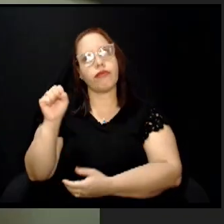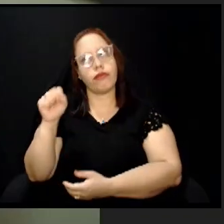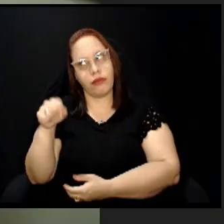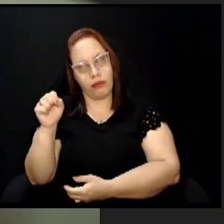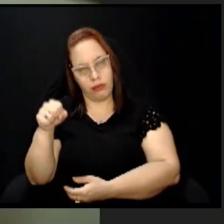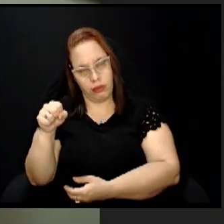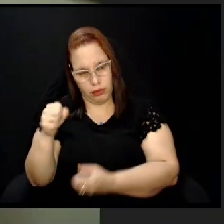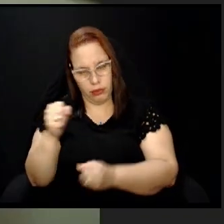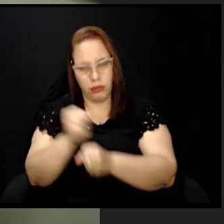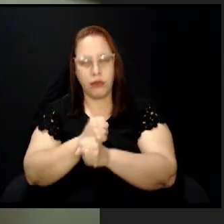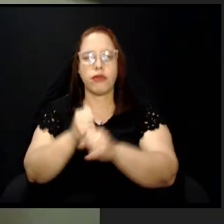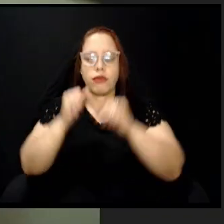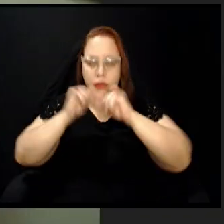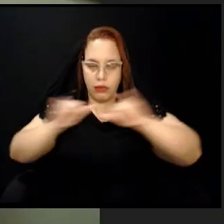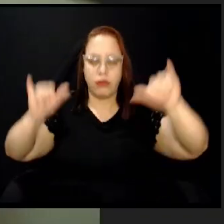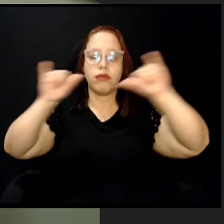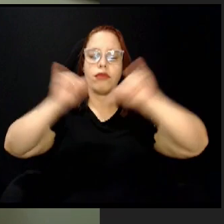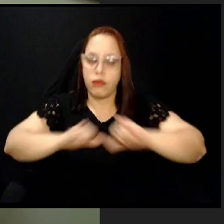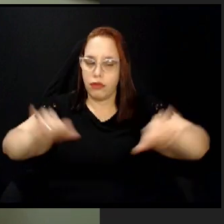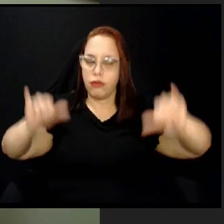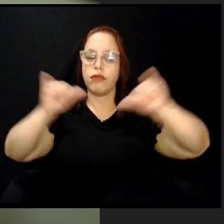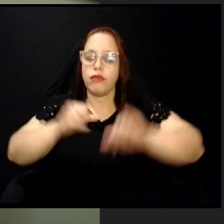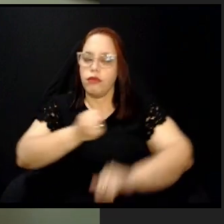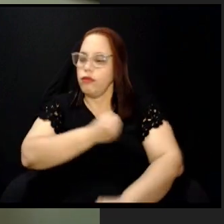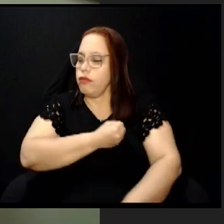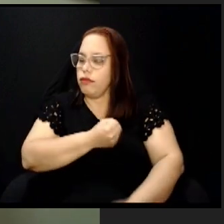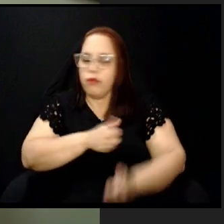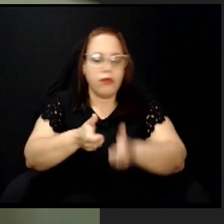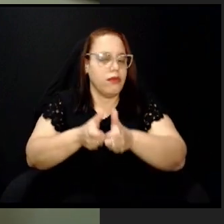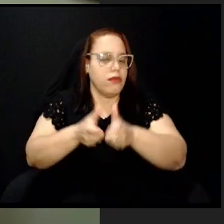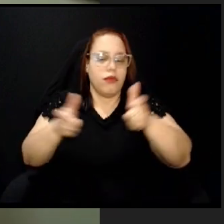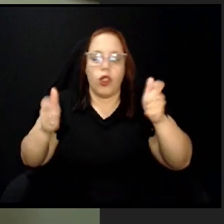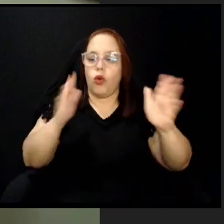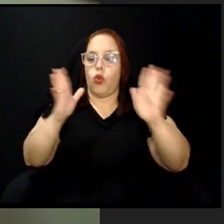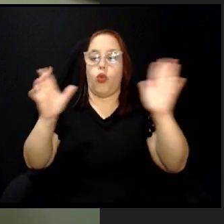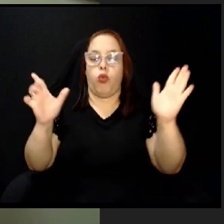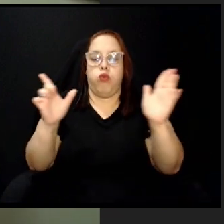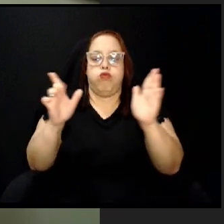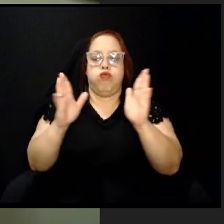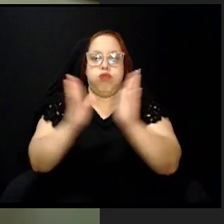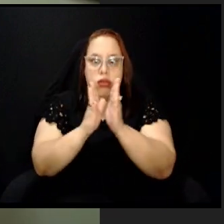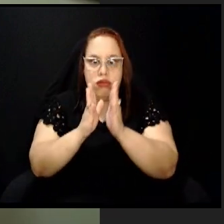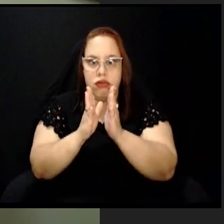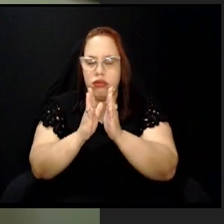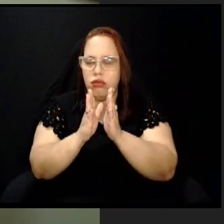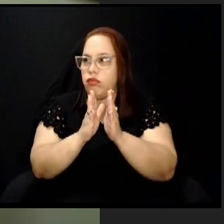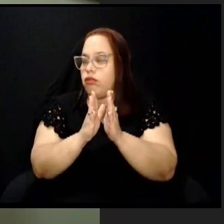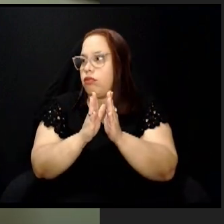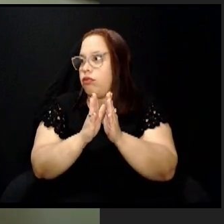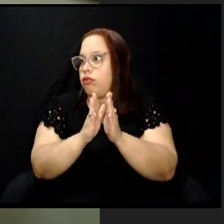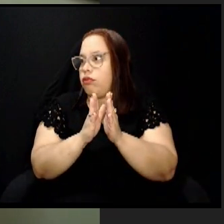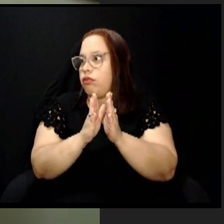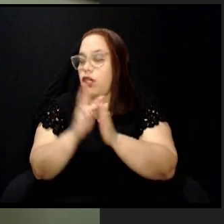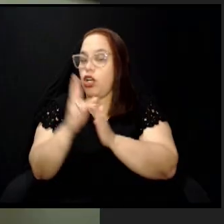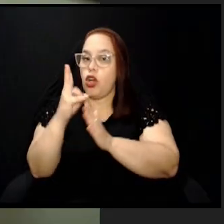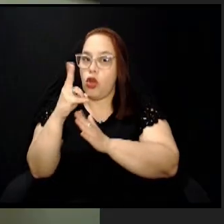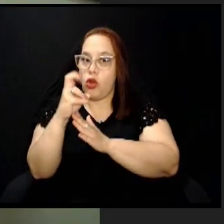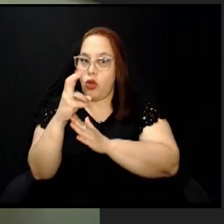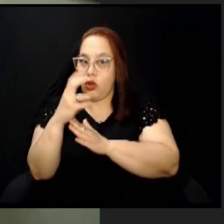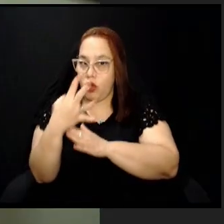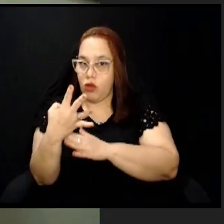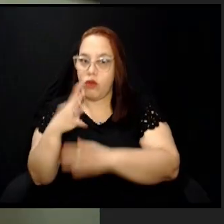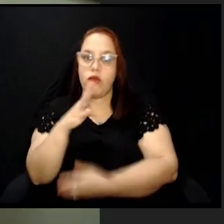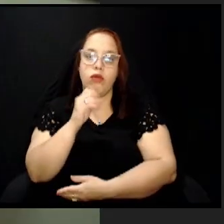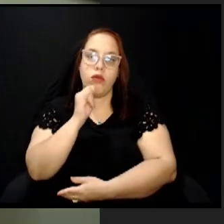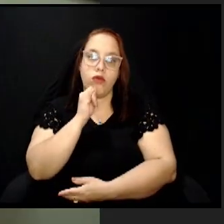Realmente esse ano virou notícia porque foi um número muito grande num período muito curto de tempo. Se a gente pegar 2024,